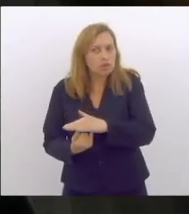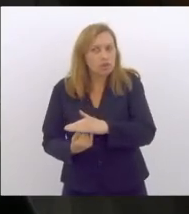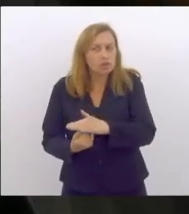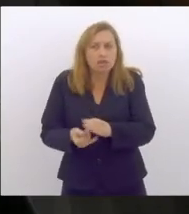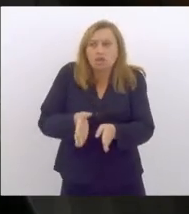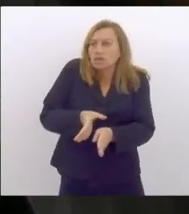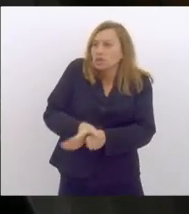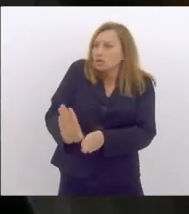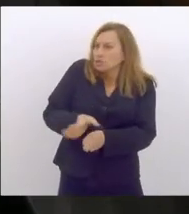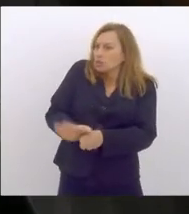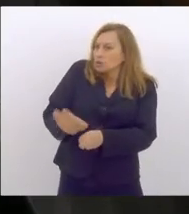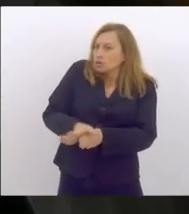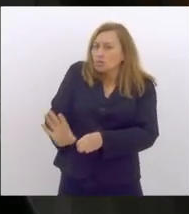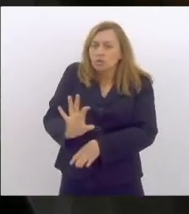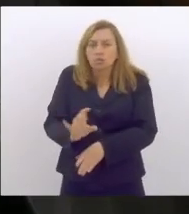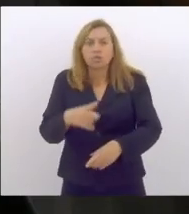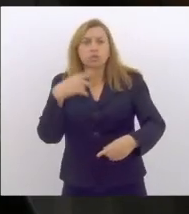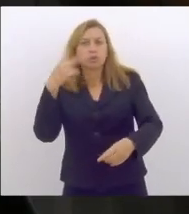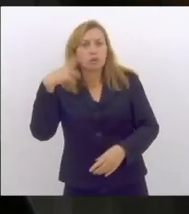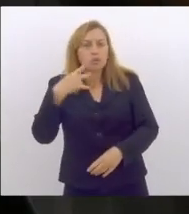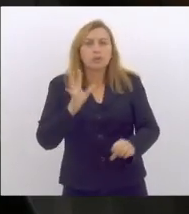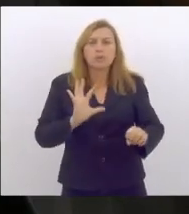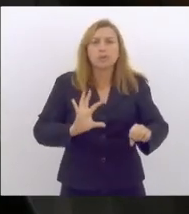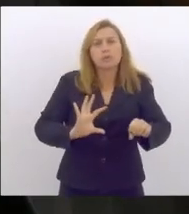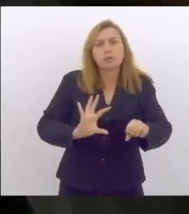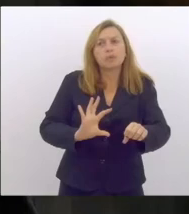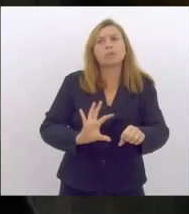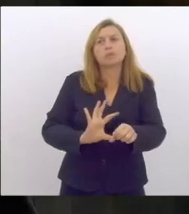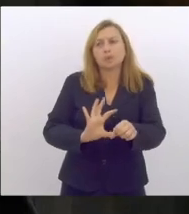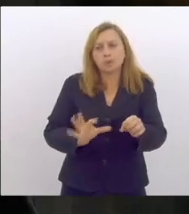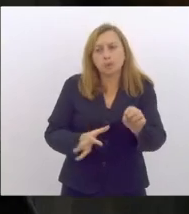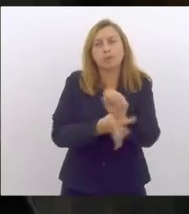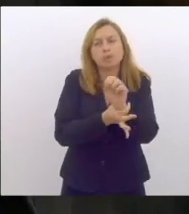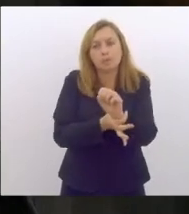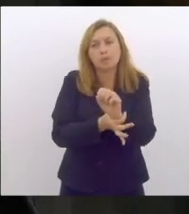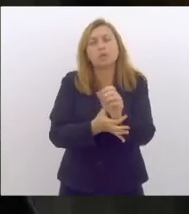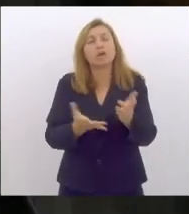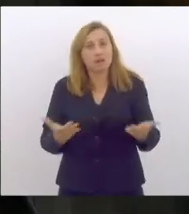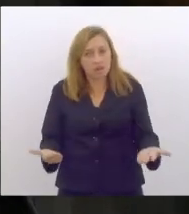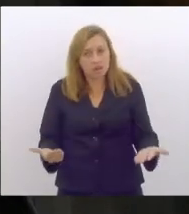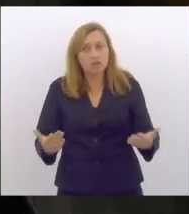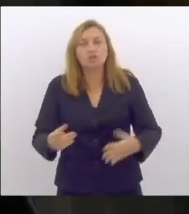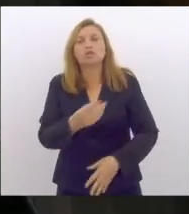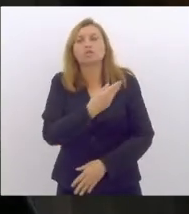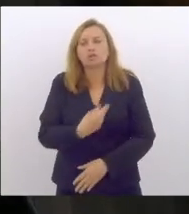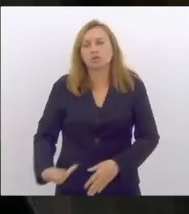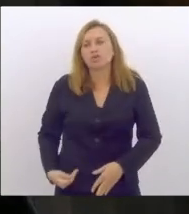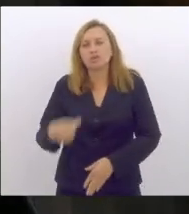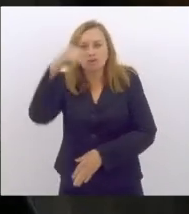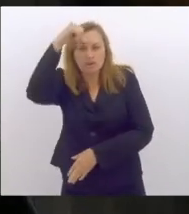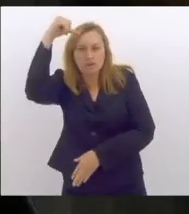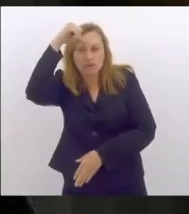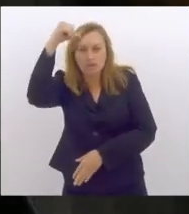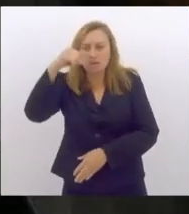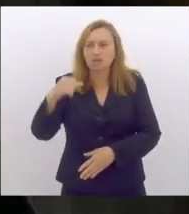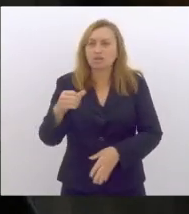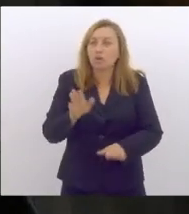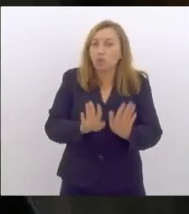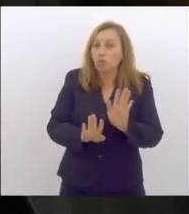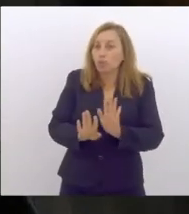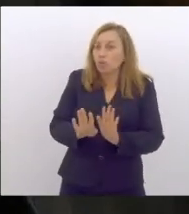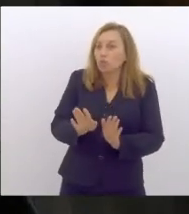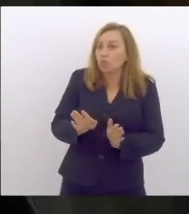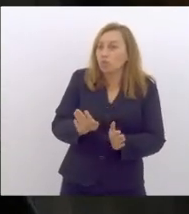orienta a política de segurança ou a necropolítica de segurança do governo Cláudio Castro que tem o cuidado